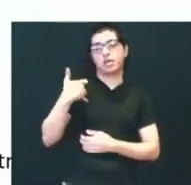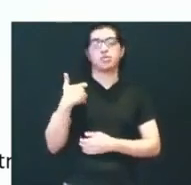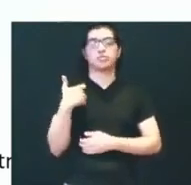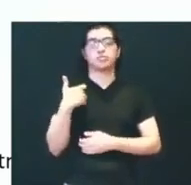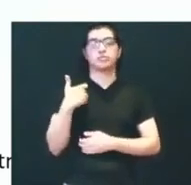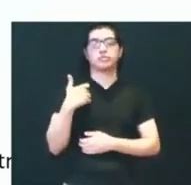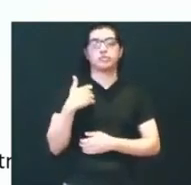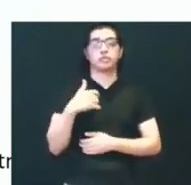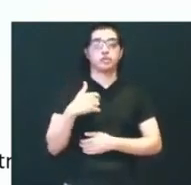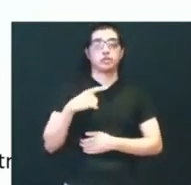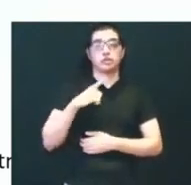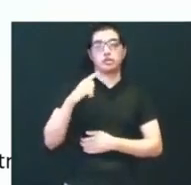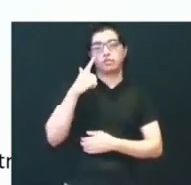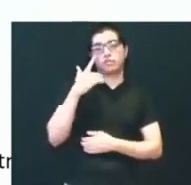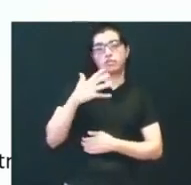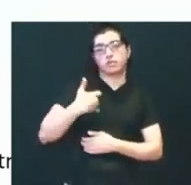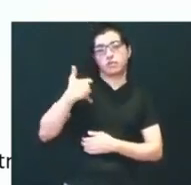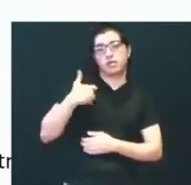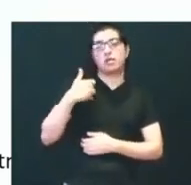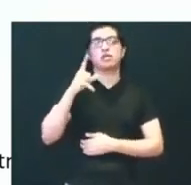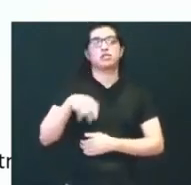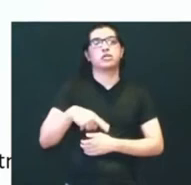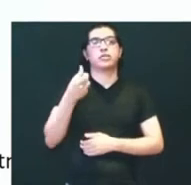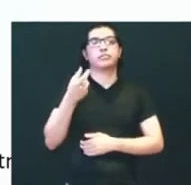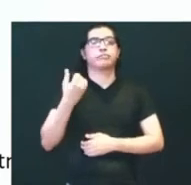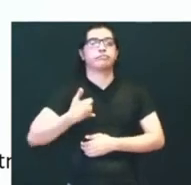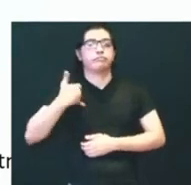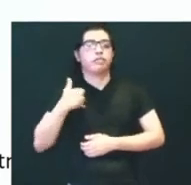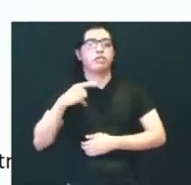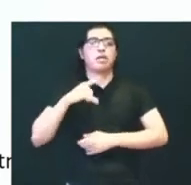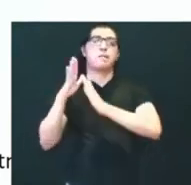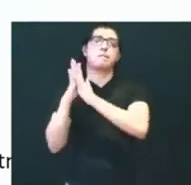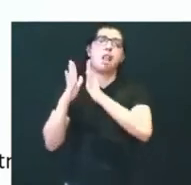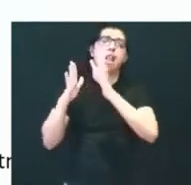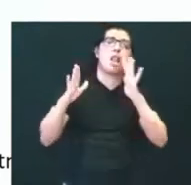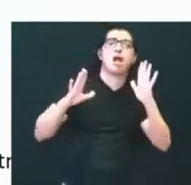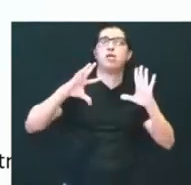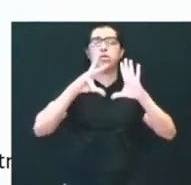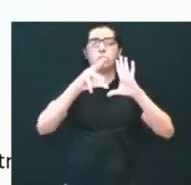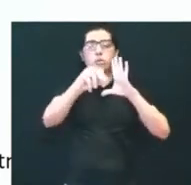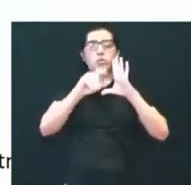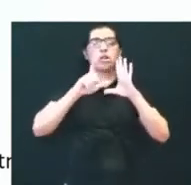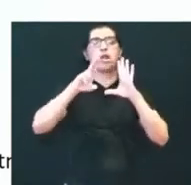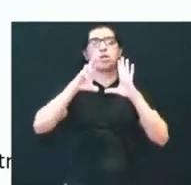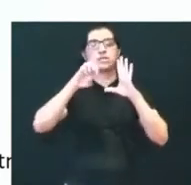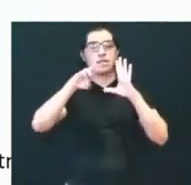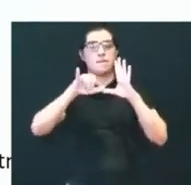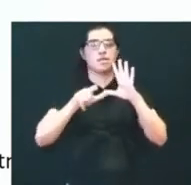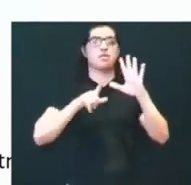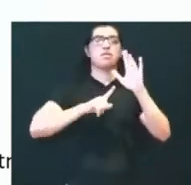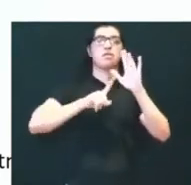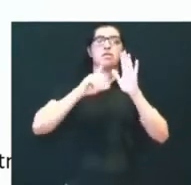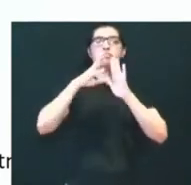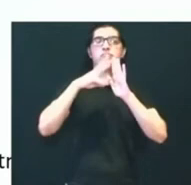da 6ª década de vida. Isso considerando todas as leucemias. A gente vê nesse gráfico